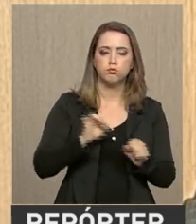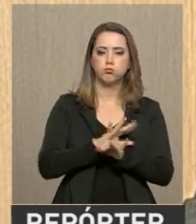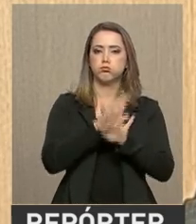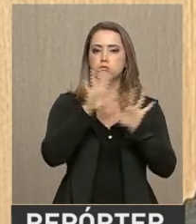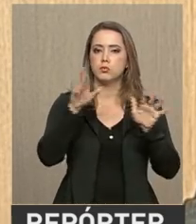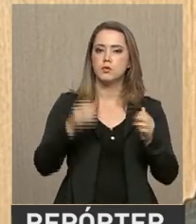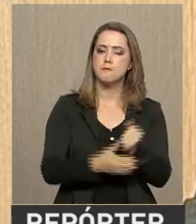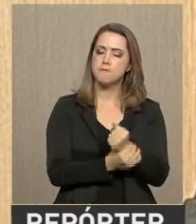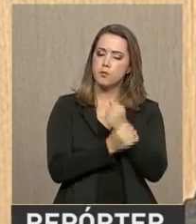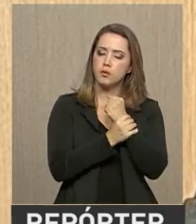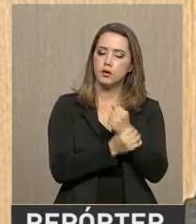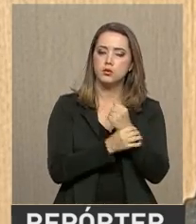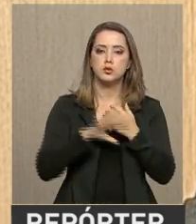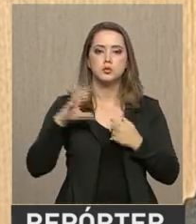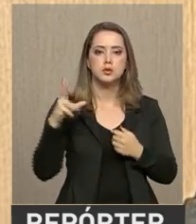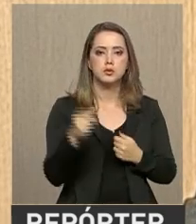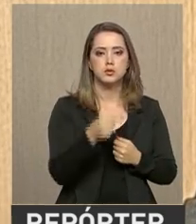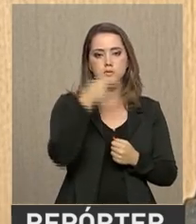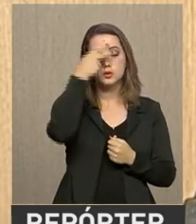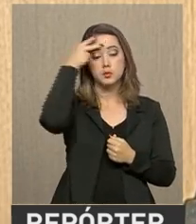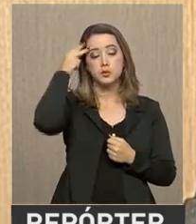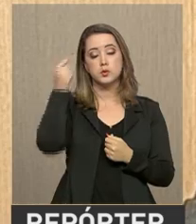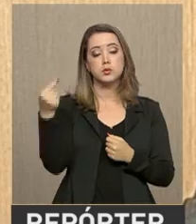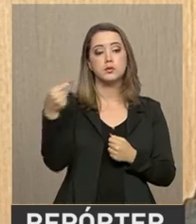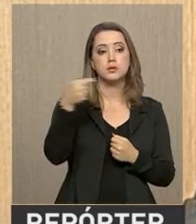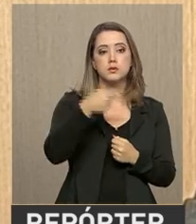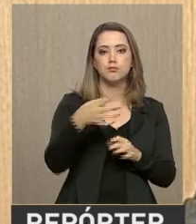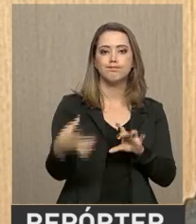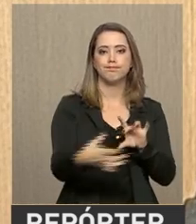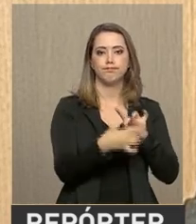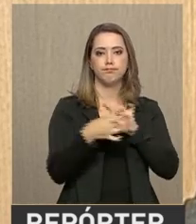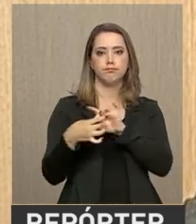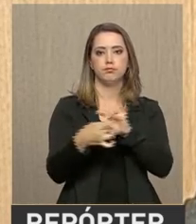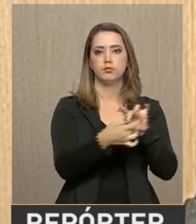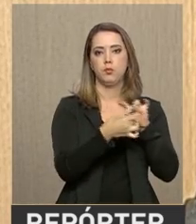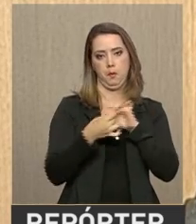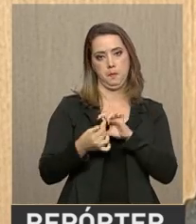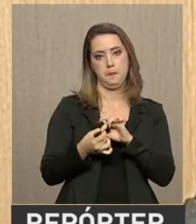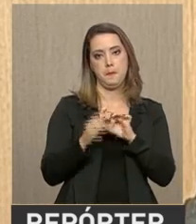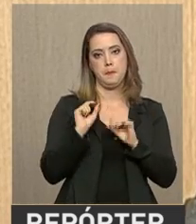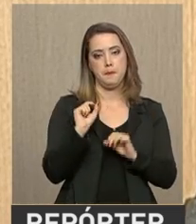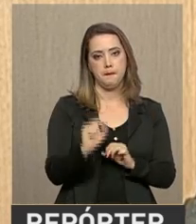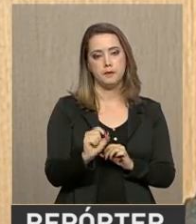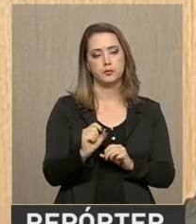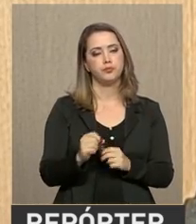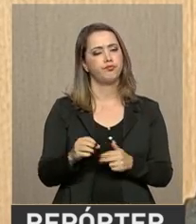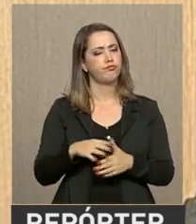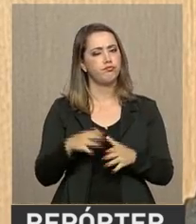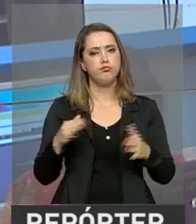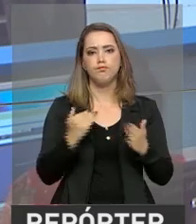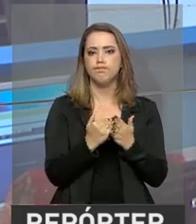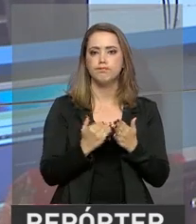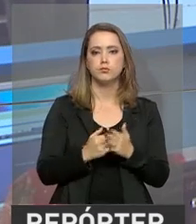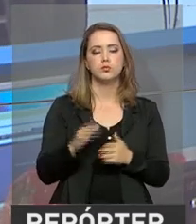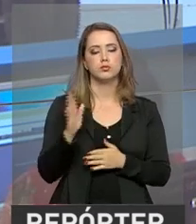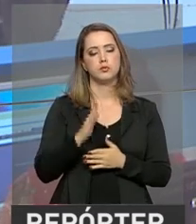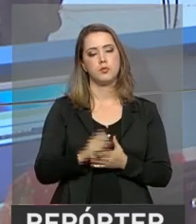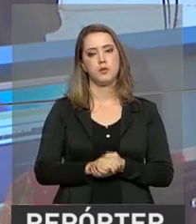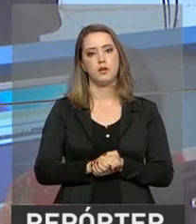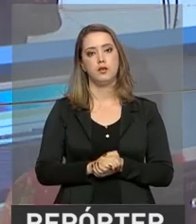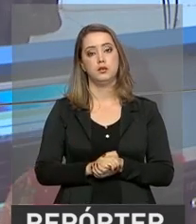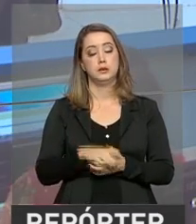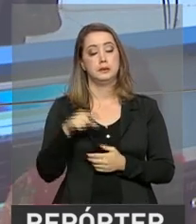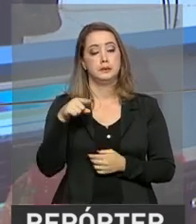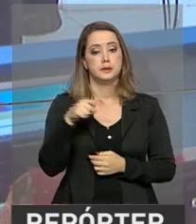todos aqueles que estão diretamente envolvidos com esse grande projeto nacional. A